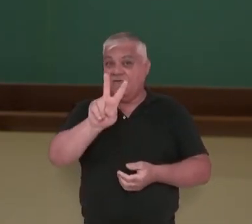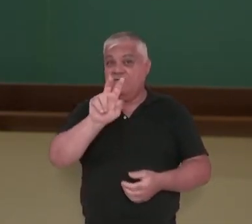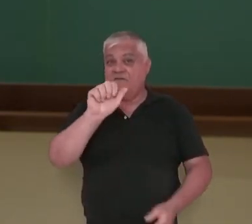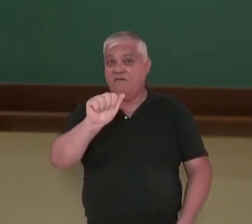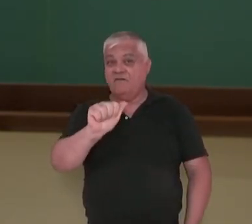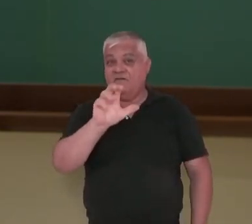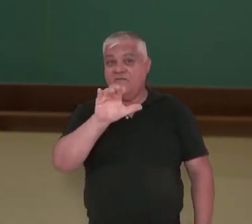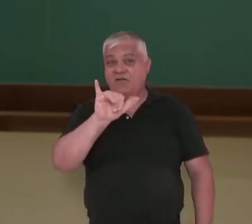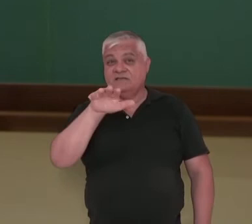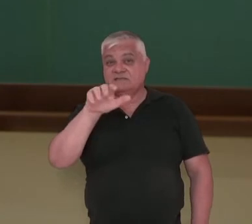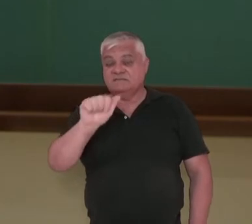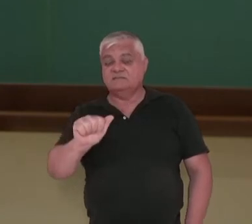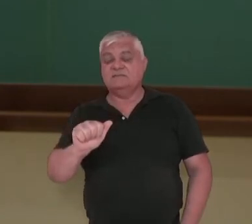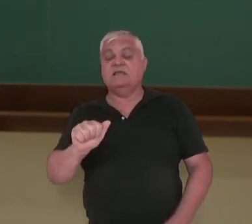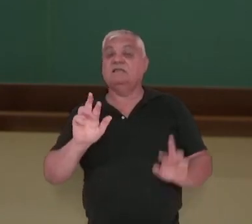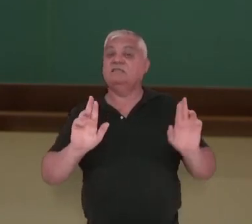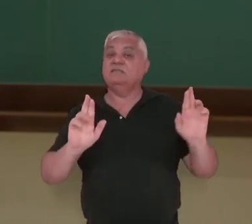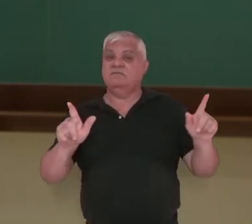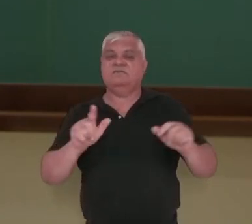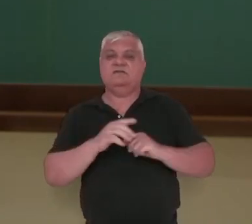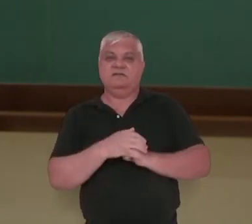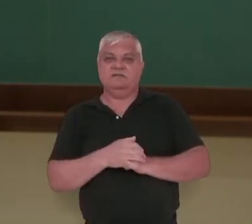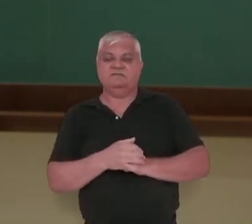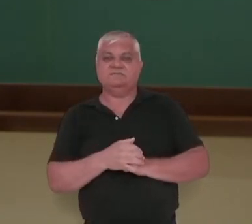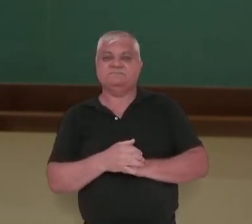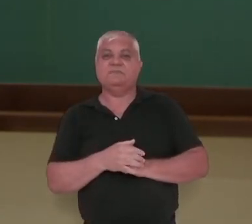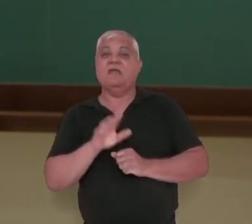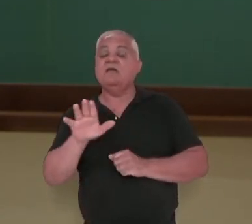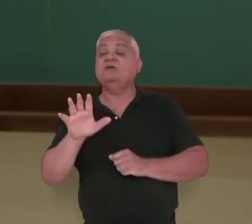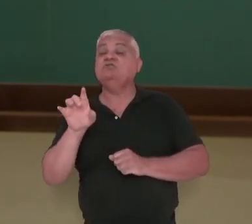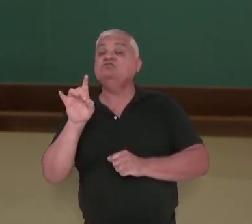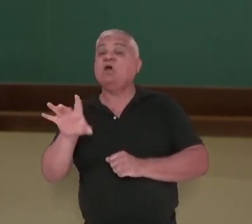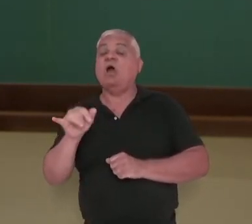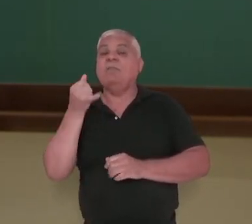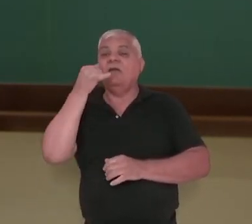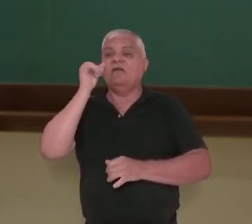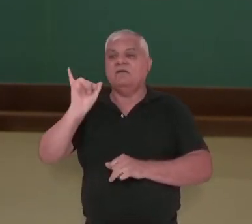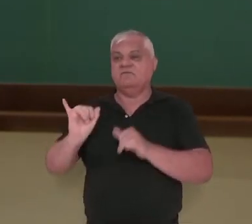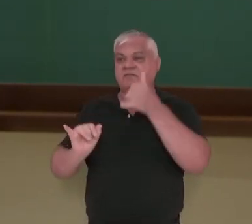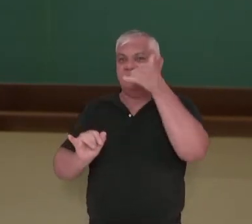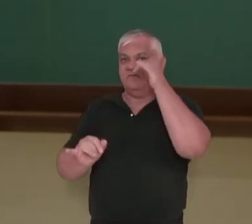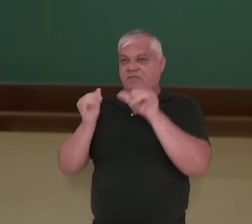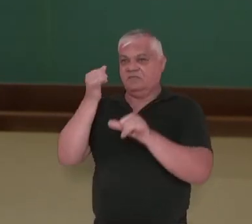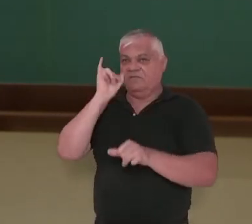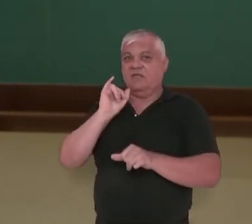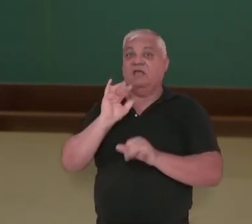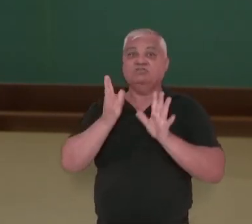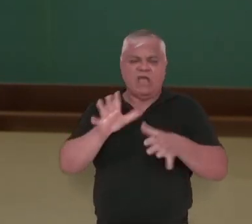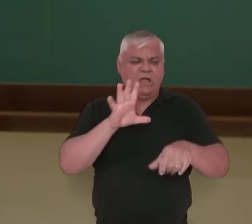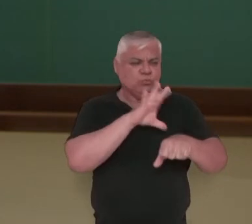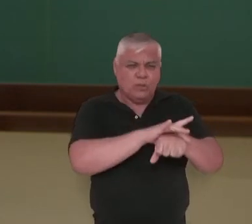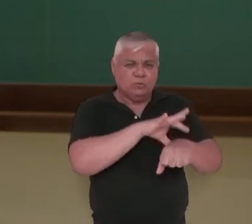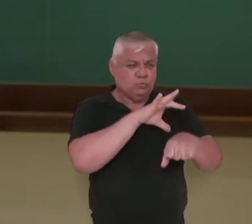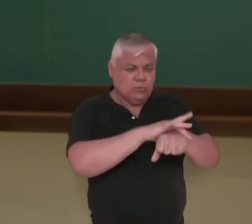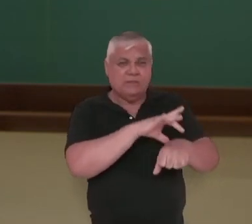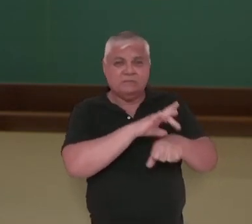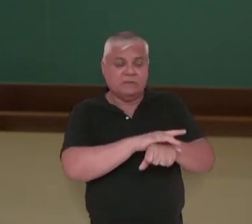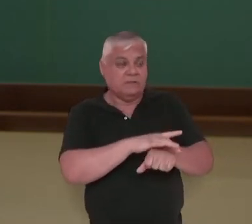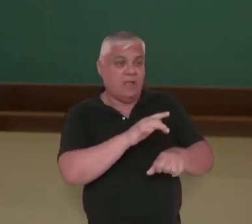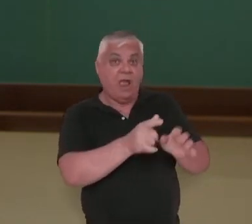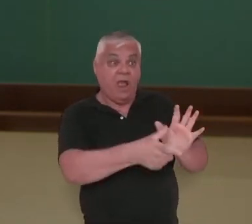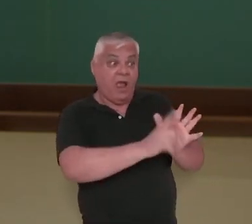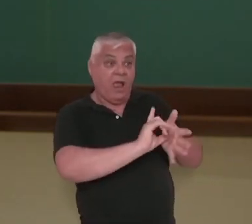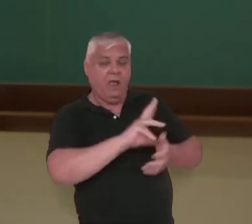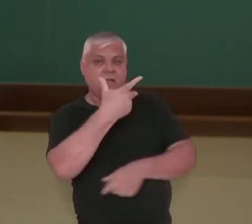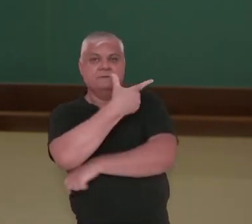muito claro na nossa mente. Vacina é para se prevenir, é quando a doença ainda não chegou. É realmente,